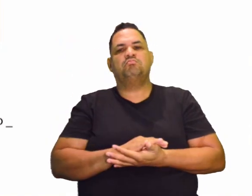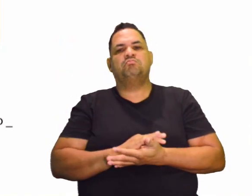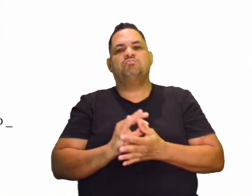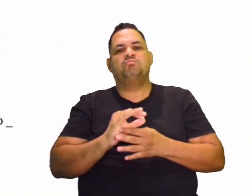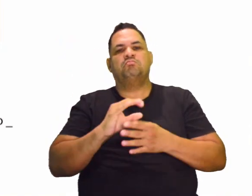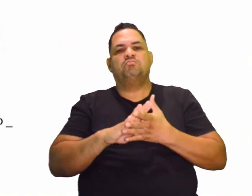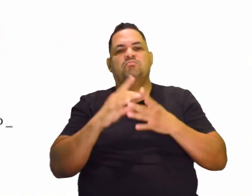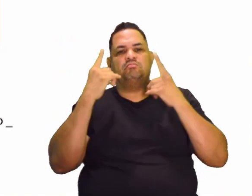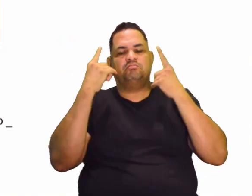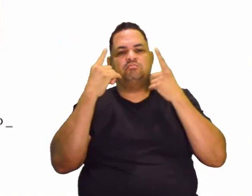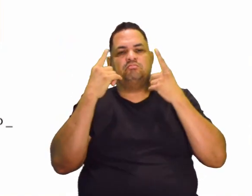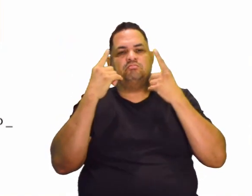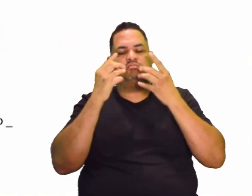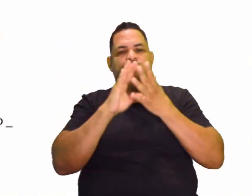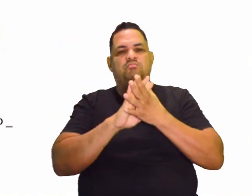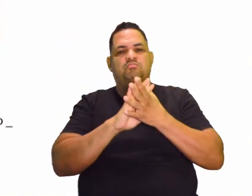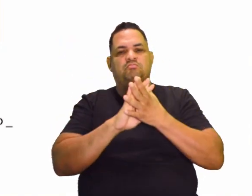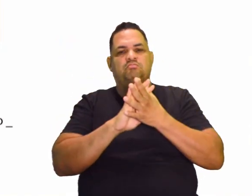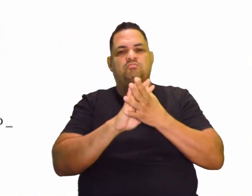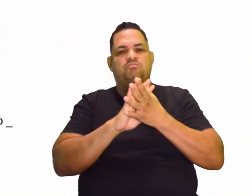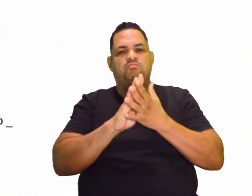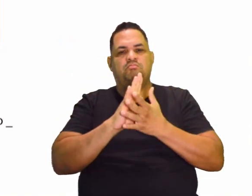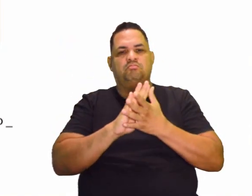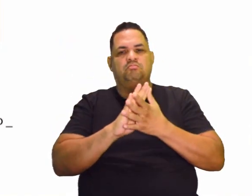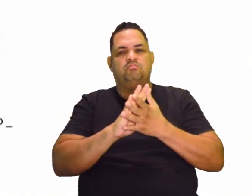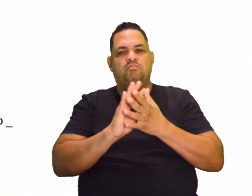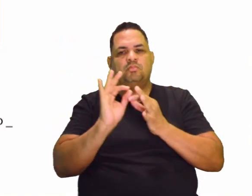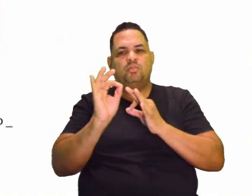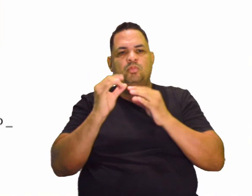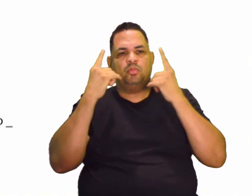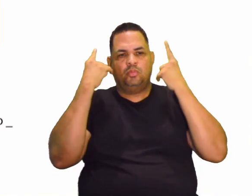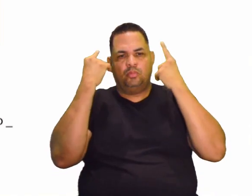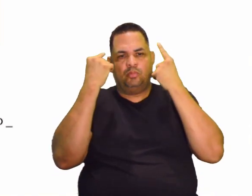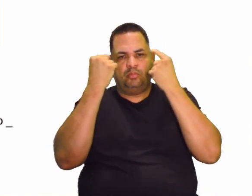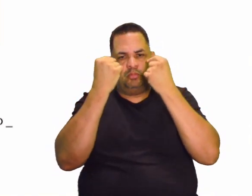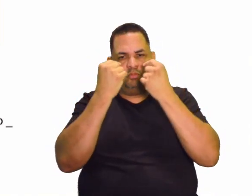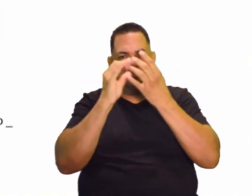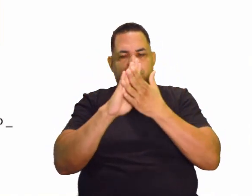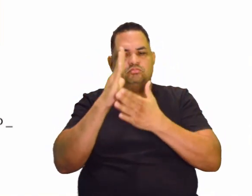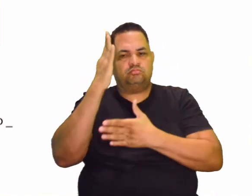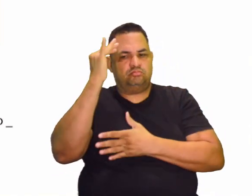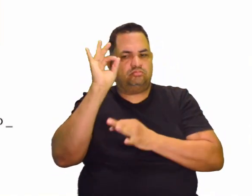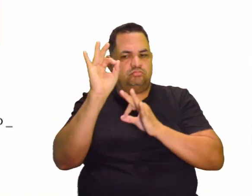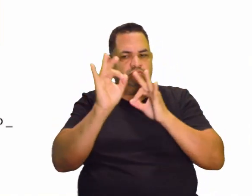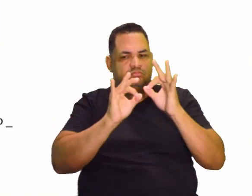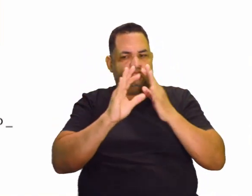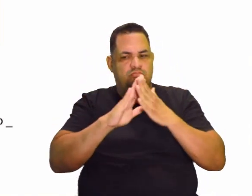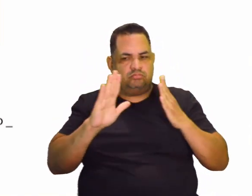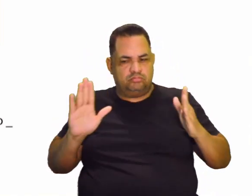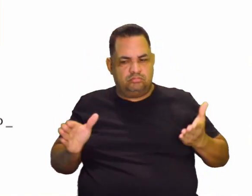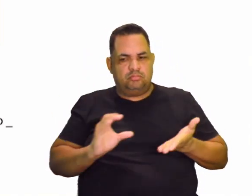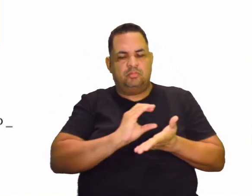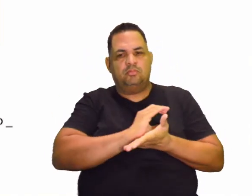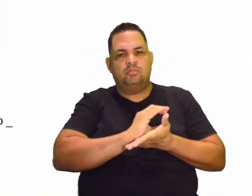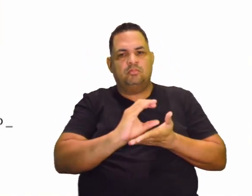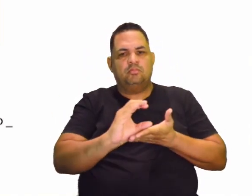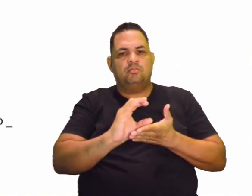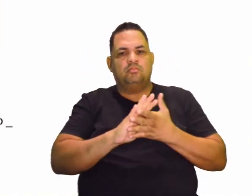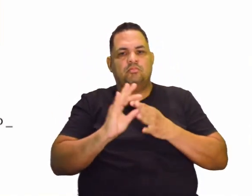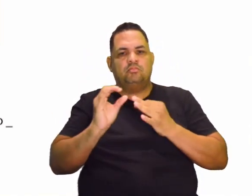gregos investiram muito em construções, nas arquiteturas das cidades